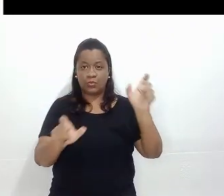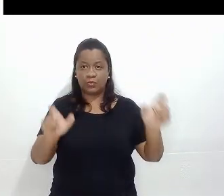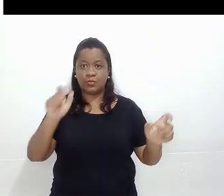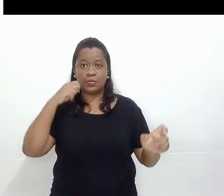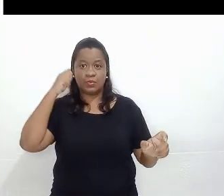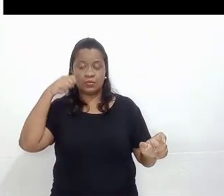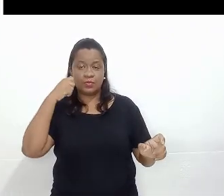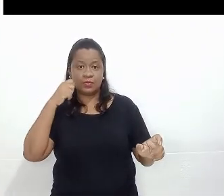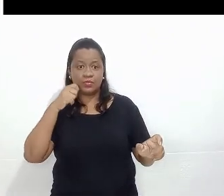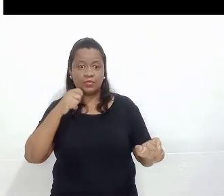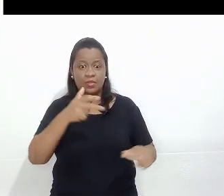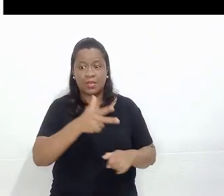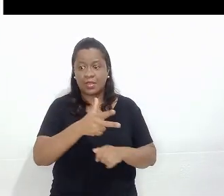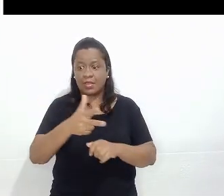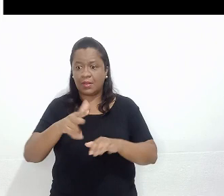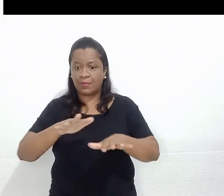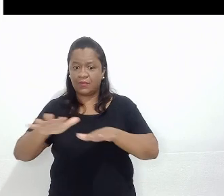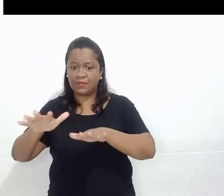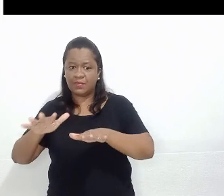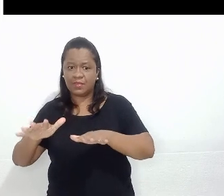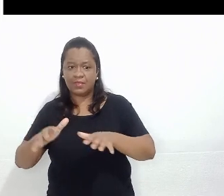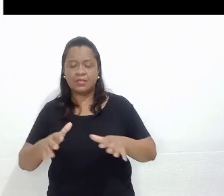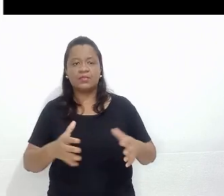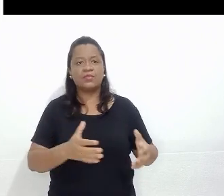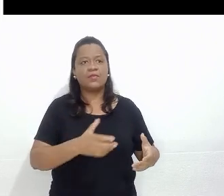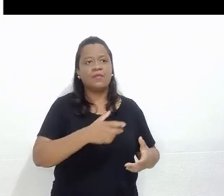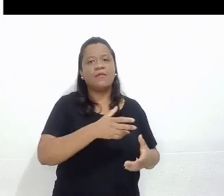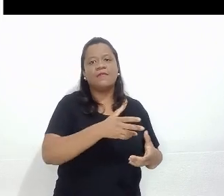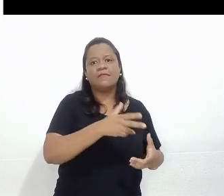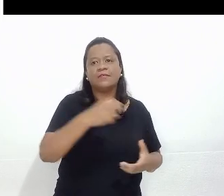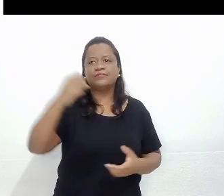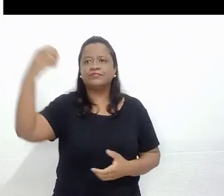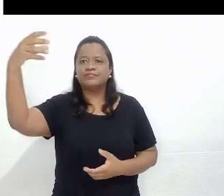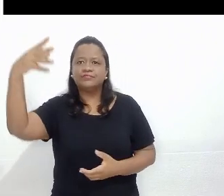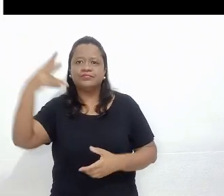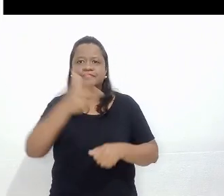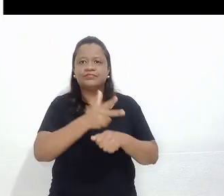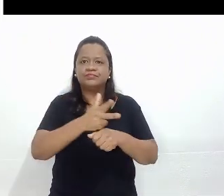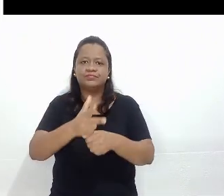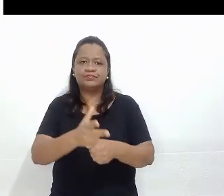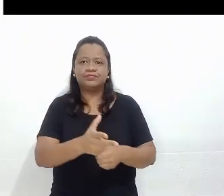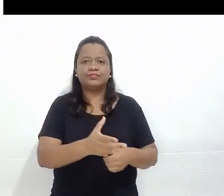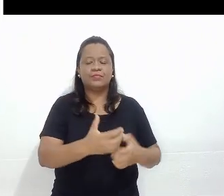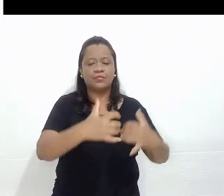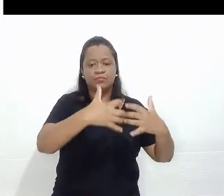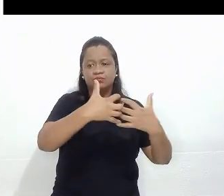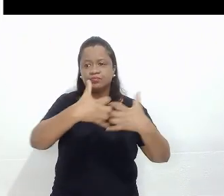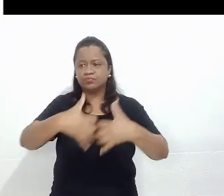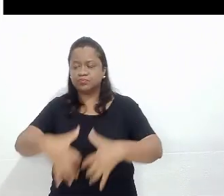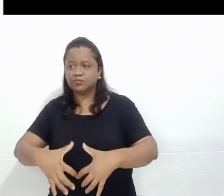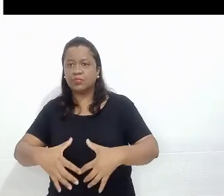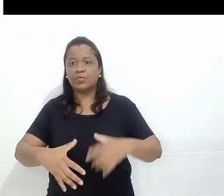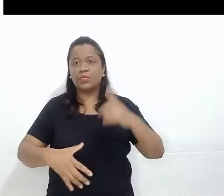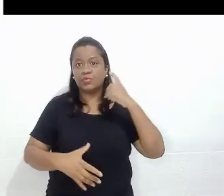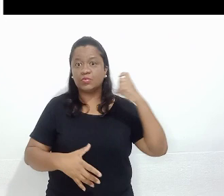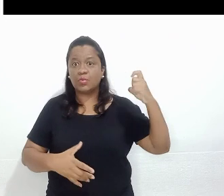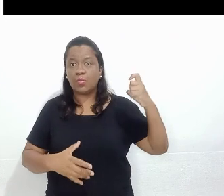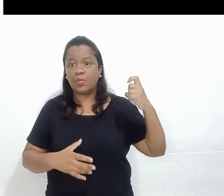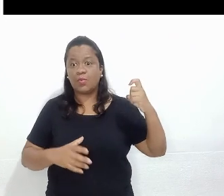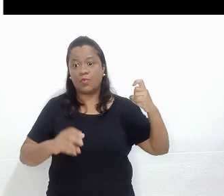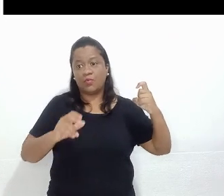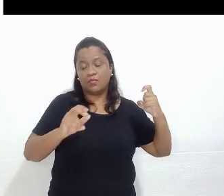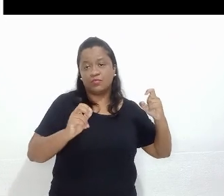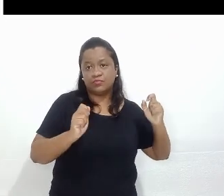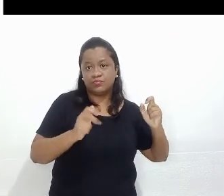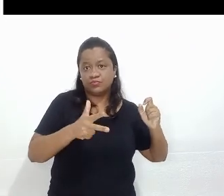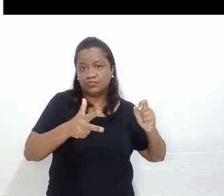vai o foquista, vai o pessoal da maquinária, vai a galera da luz e vai a galera do som, entendeu? Então vai tudo junto. Quer